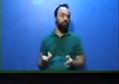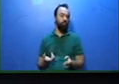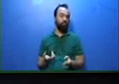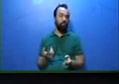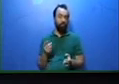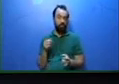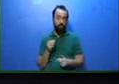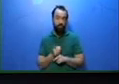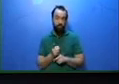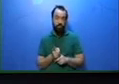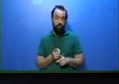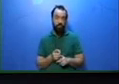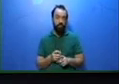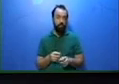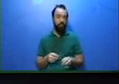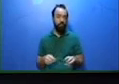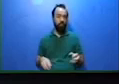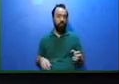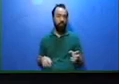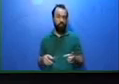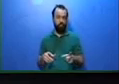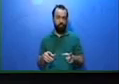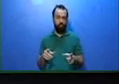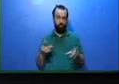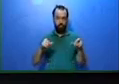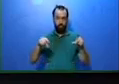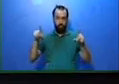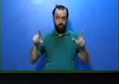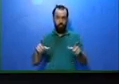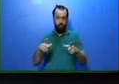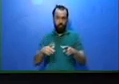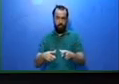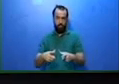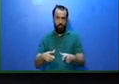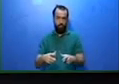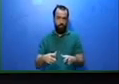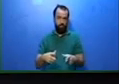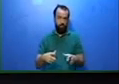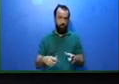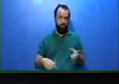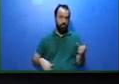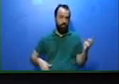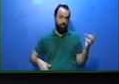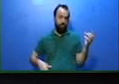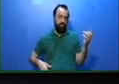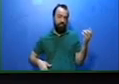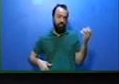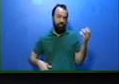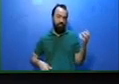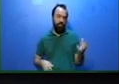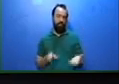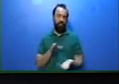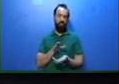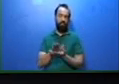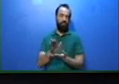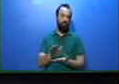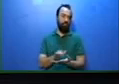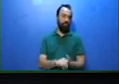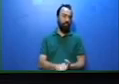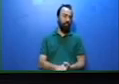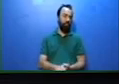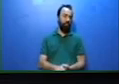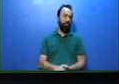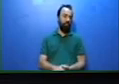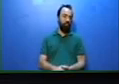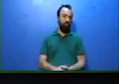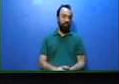Ao descobrir que um álbum de músicas inéditas do Hendrix vai ser lançado. Isso aqui mexeu com ele, ó.